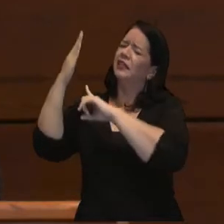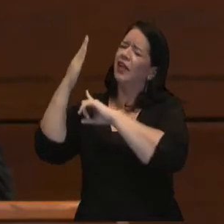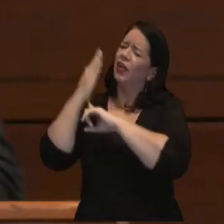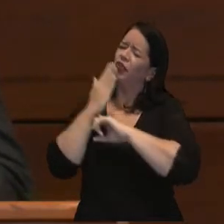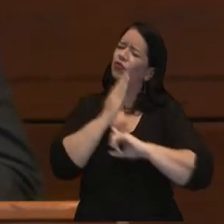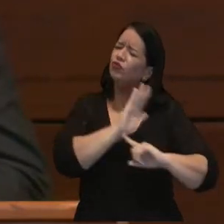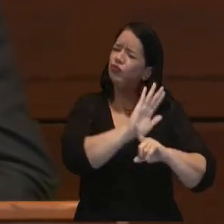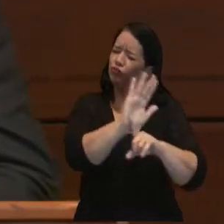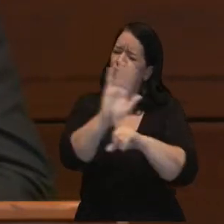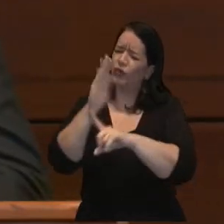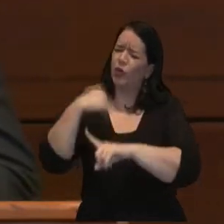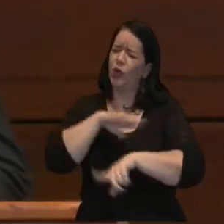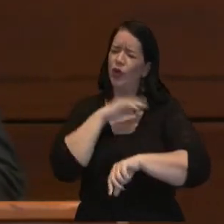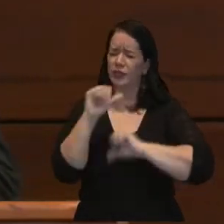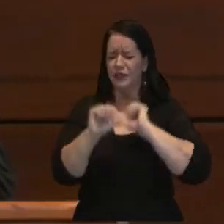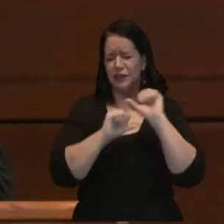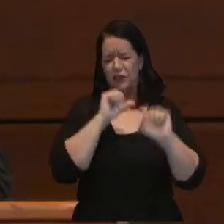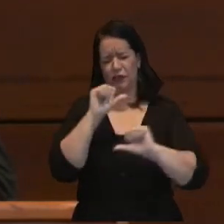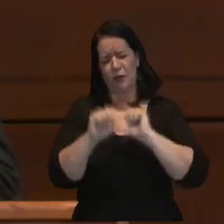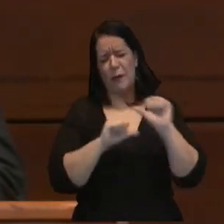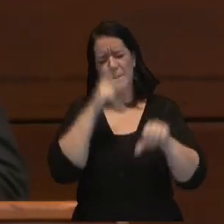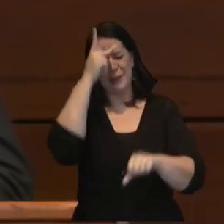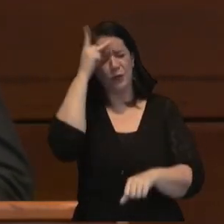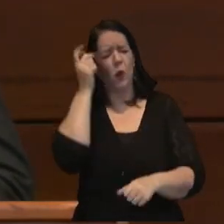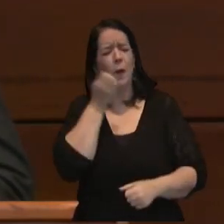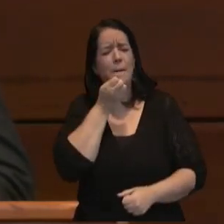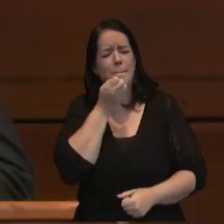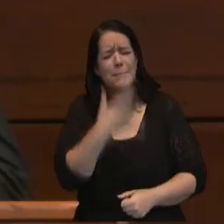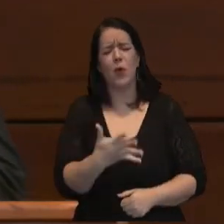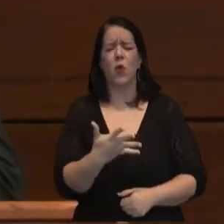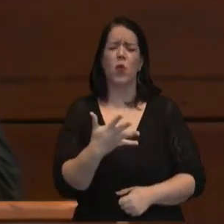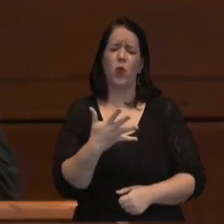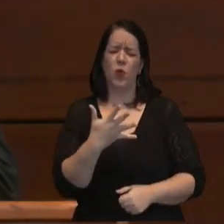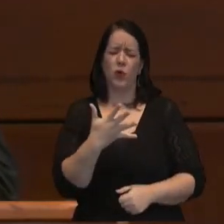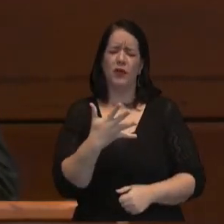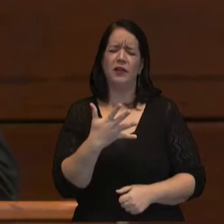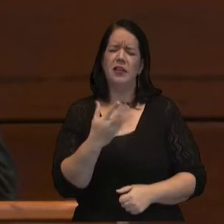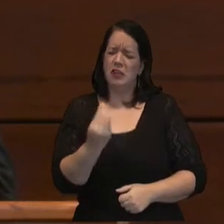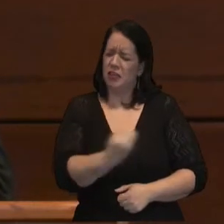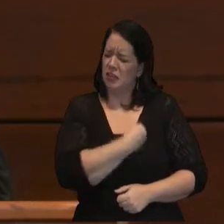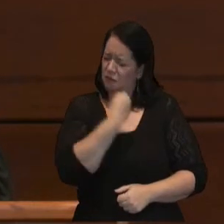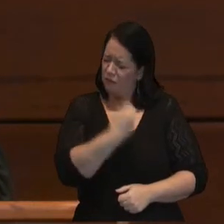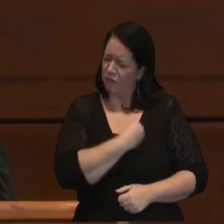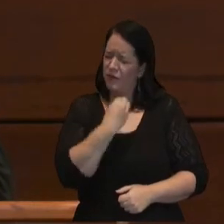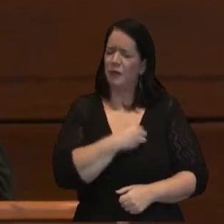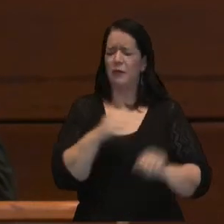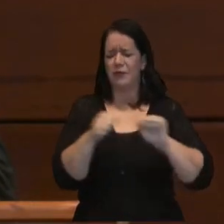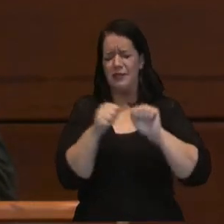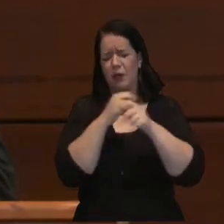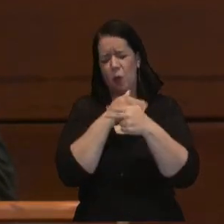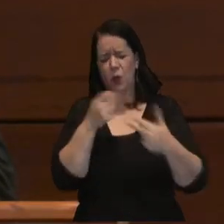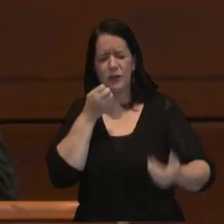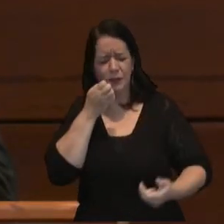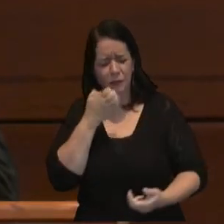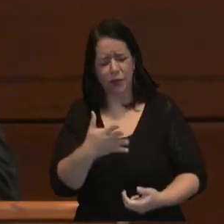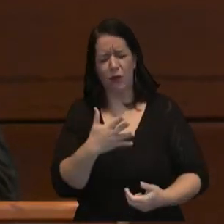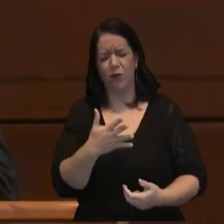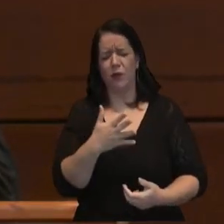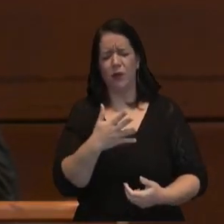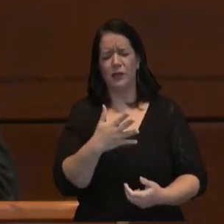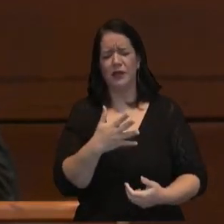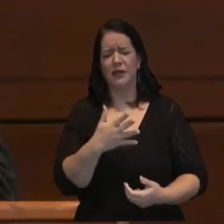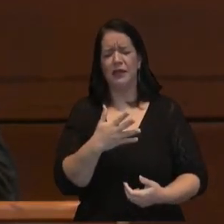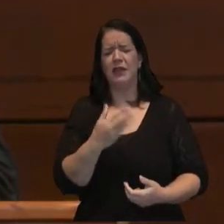mulheres, jovens e adolescentes do bem, que vivem para fazer o bem, e vivem o bem